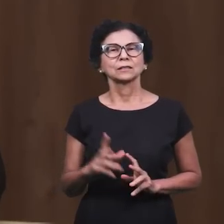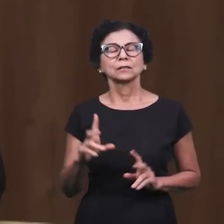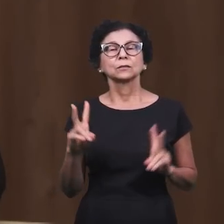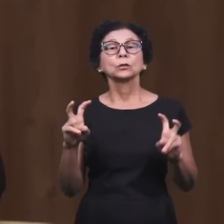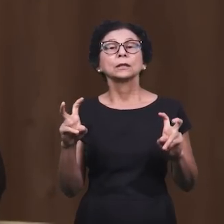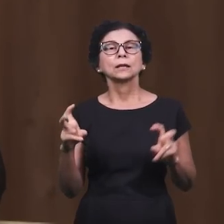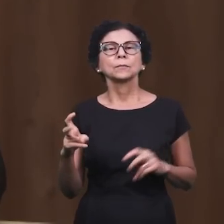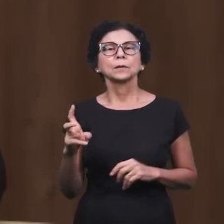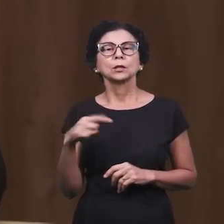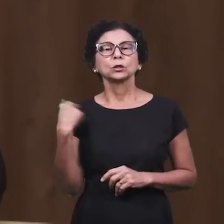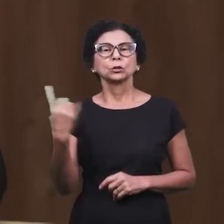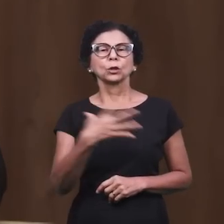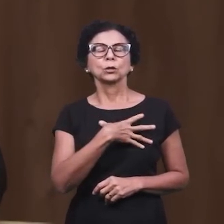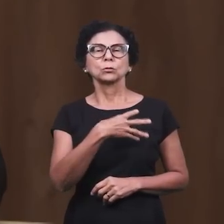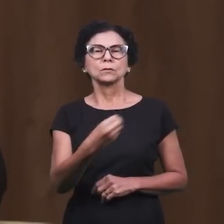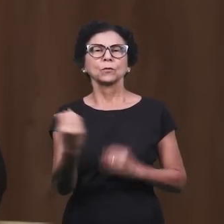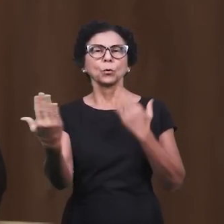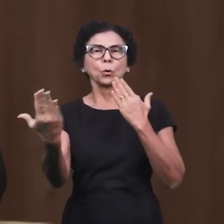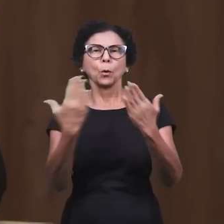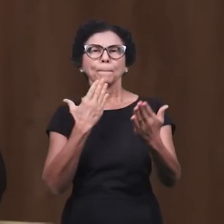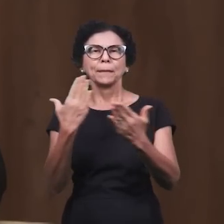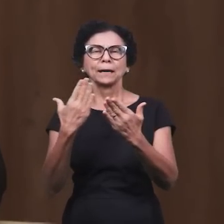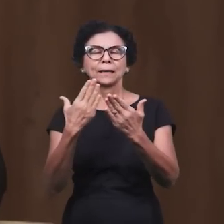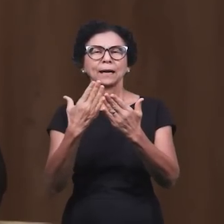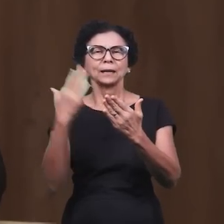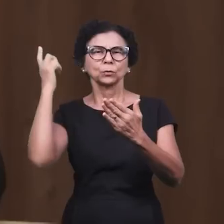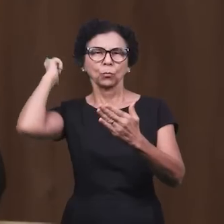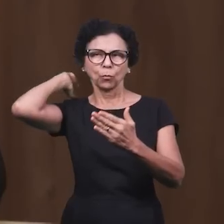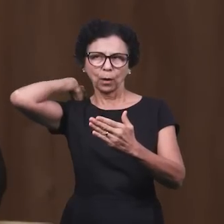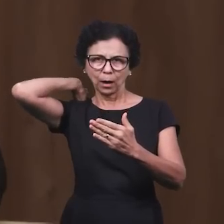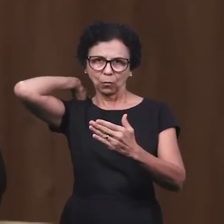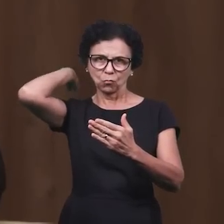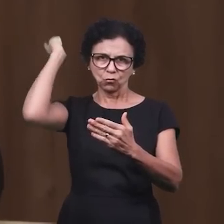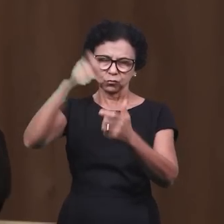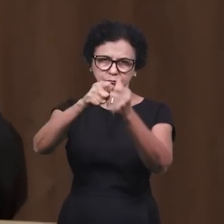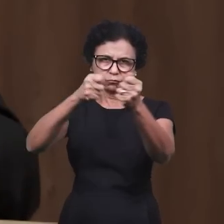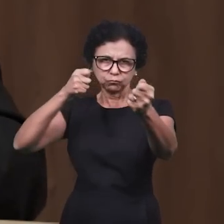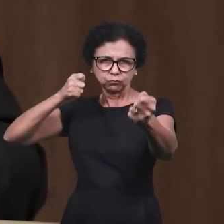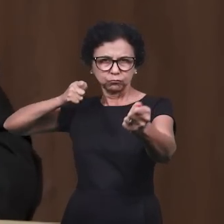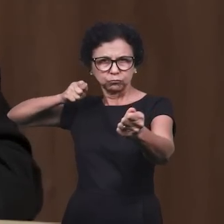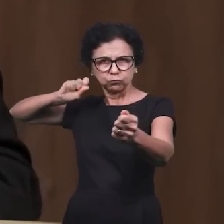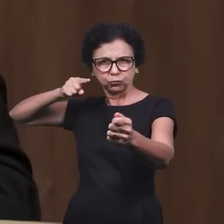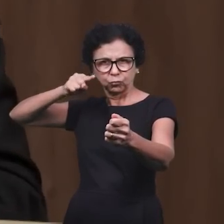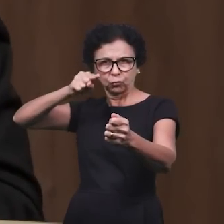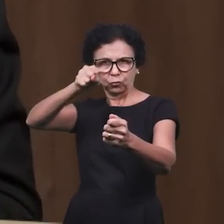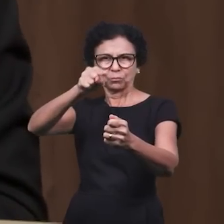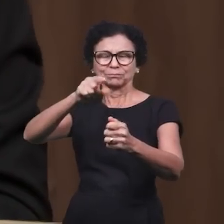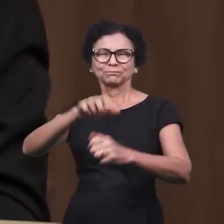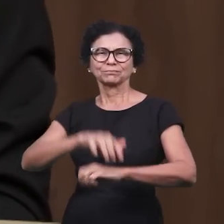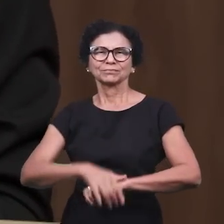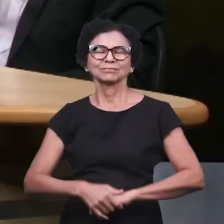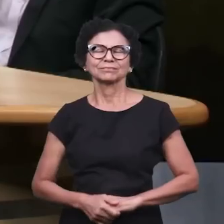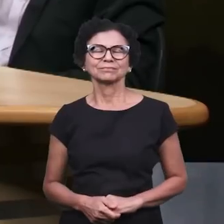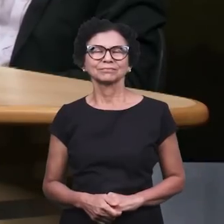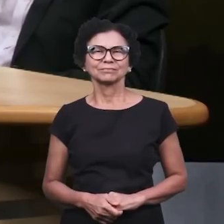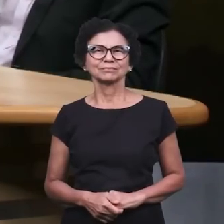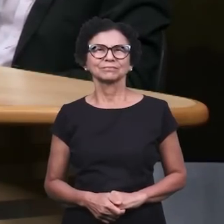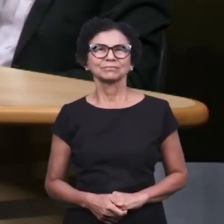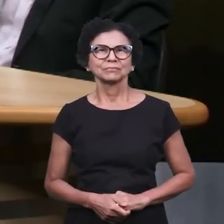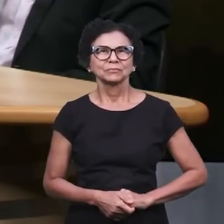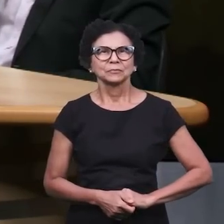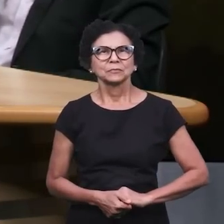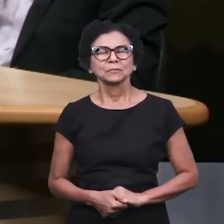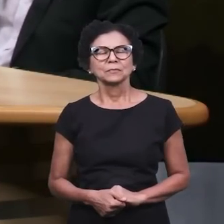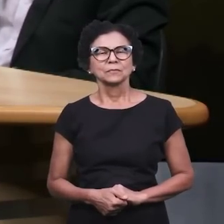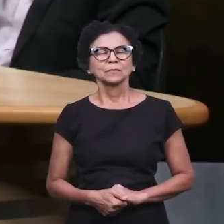filhos como flechas na aljava do valente. Estamos aqui hoje recebendo conosco o pastor